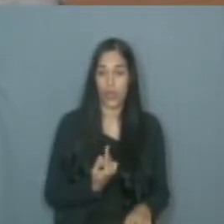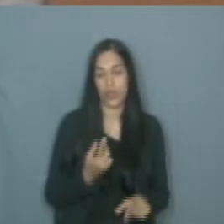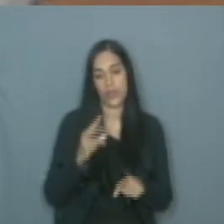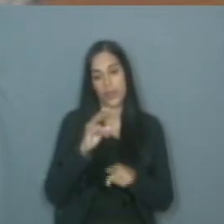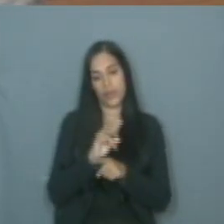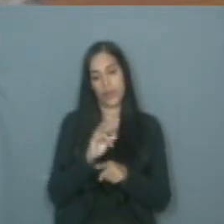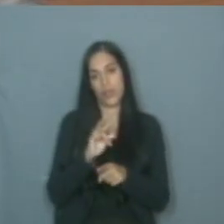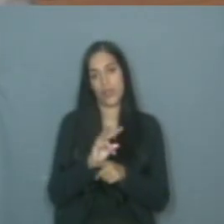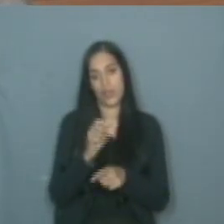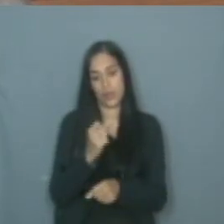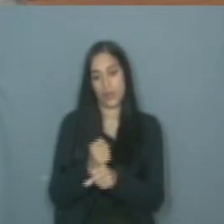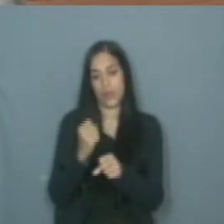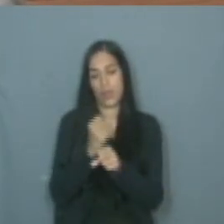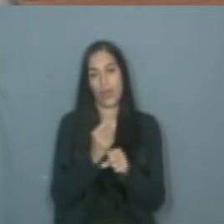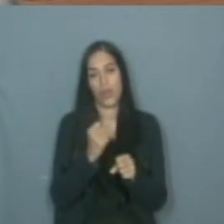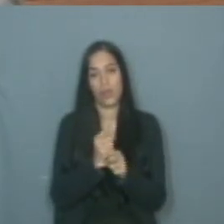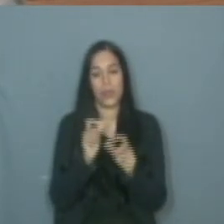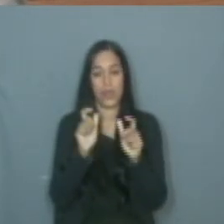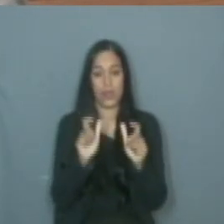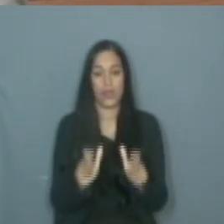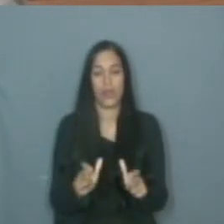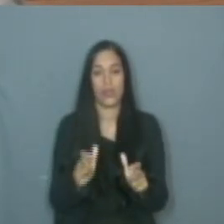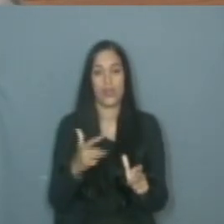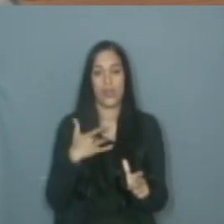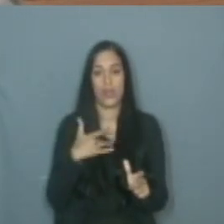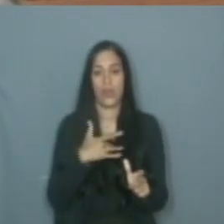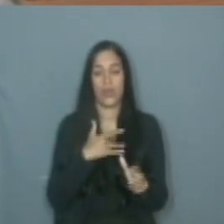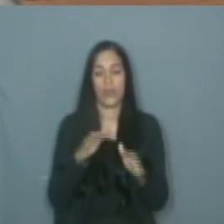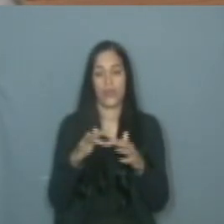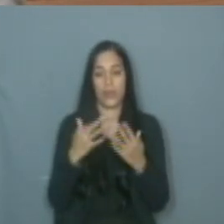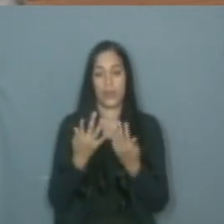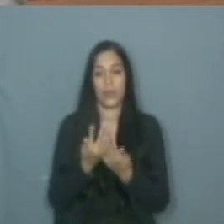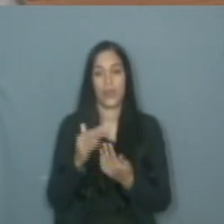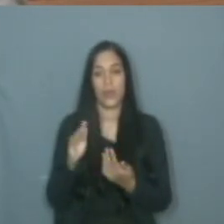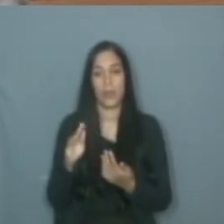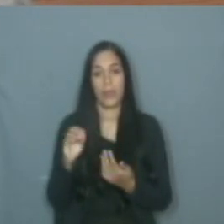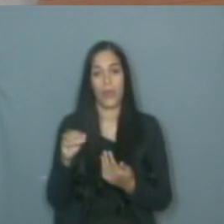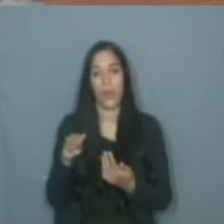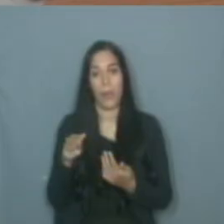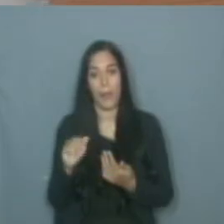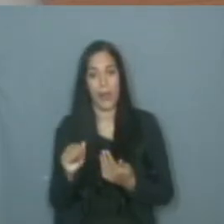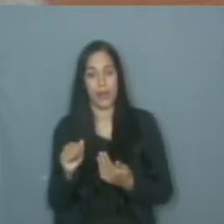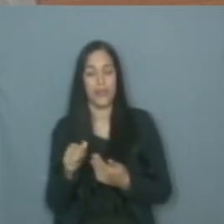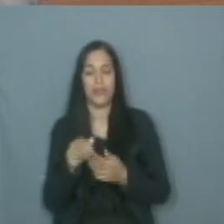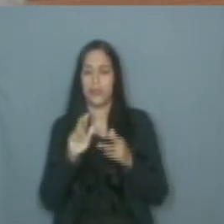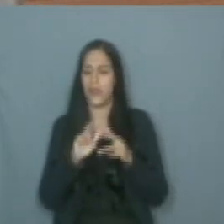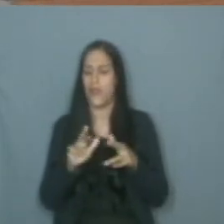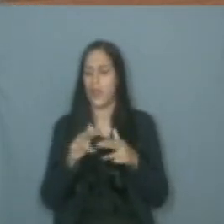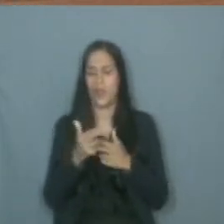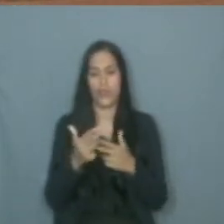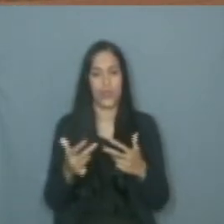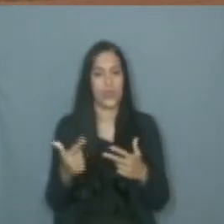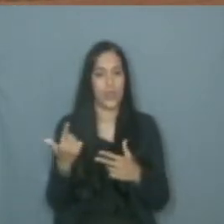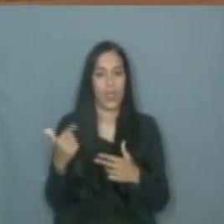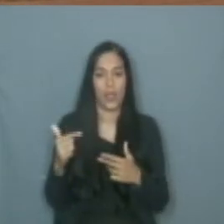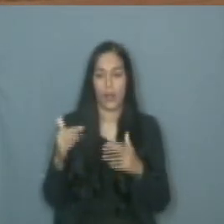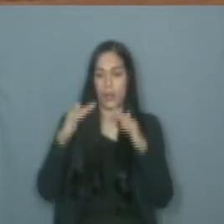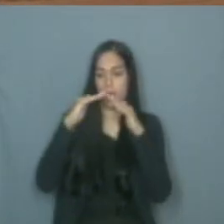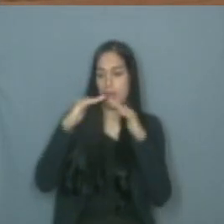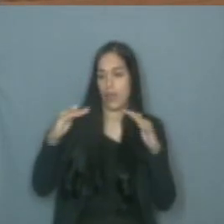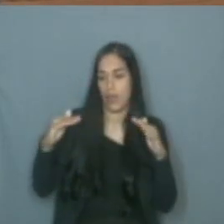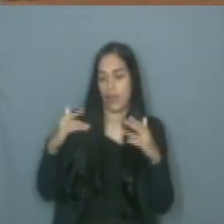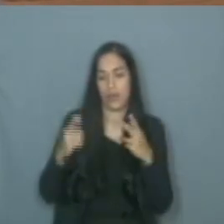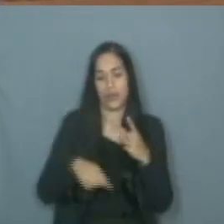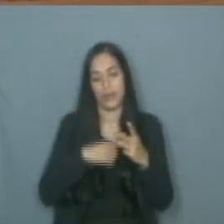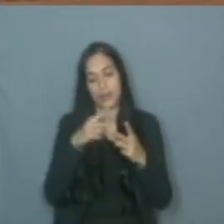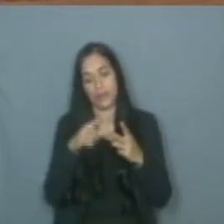obra, daquela unidade de saúde da família da bomba do Demetério. E nós vimos várias coisas. Não tem teto, né?